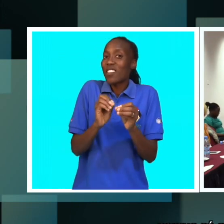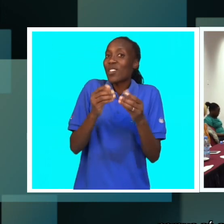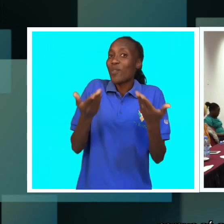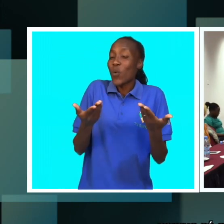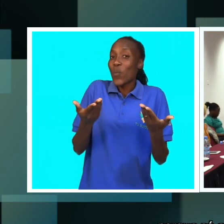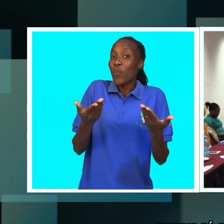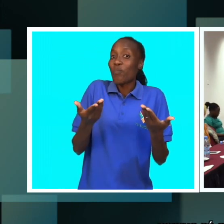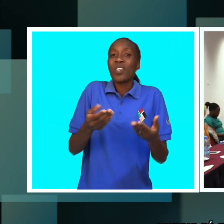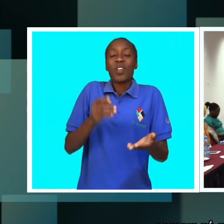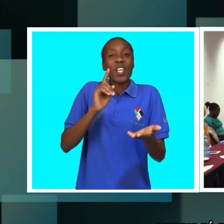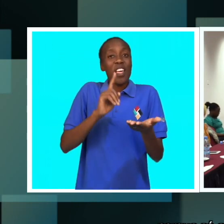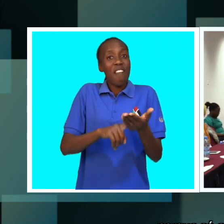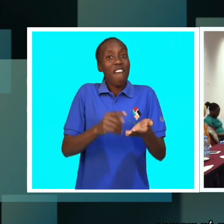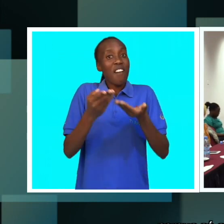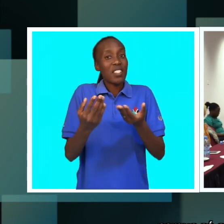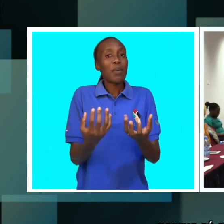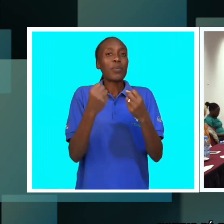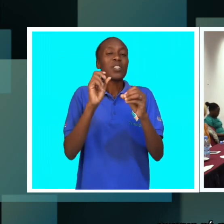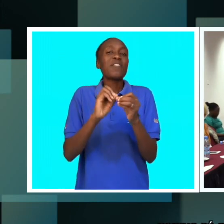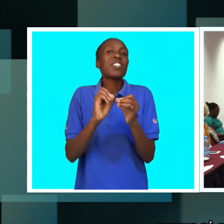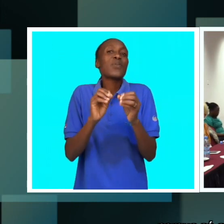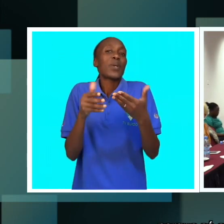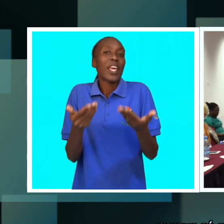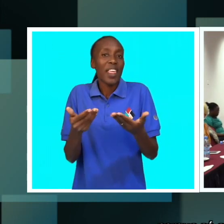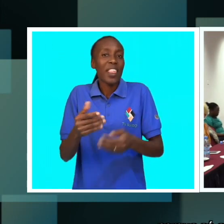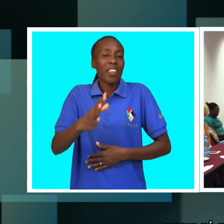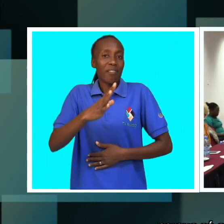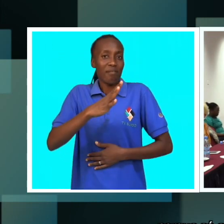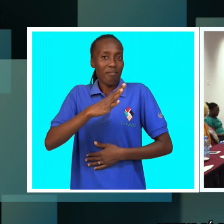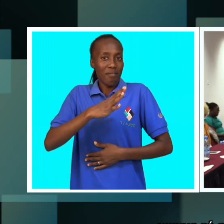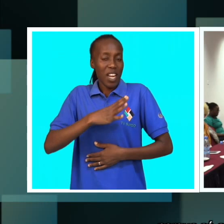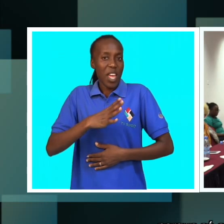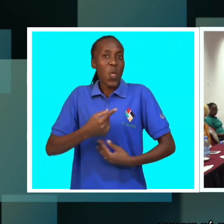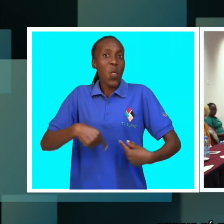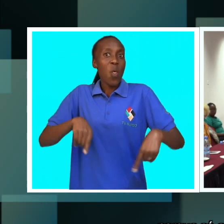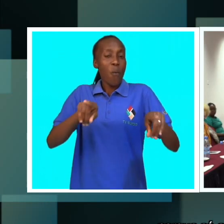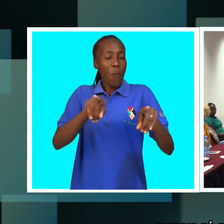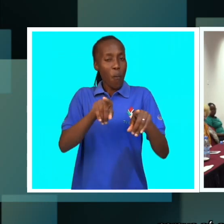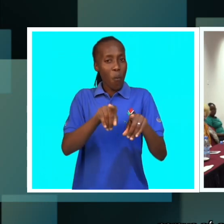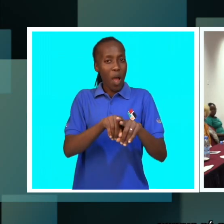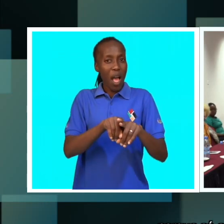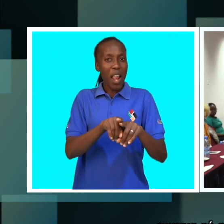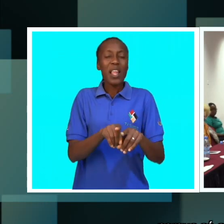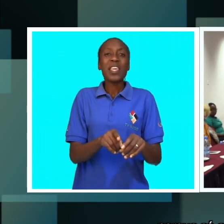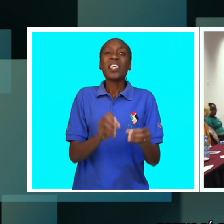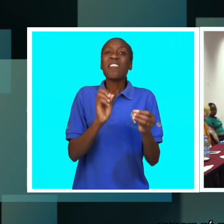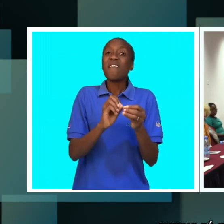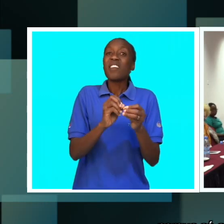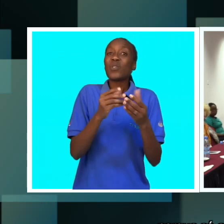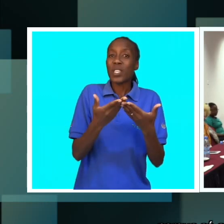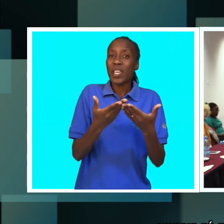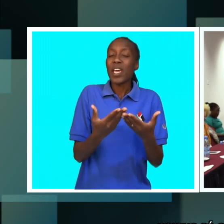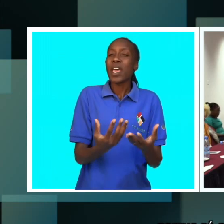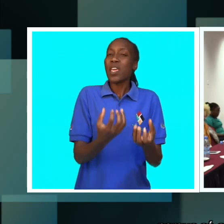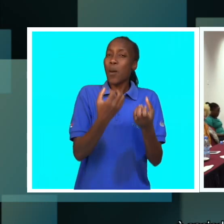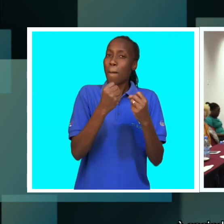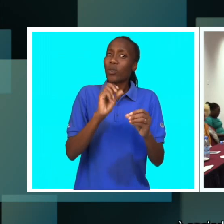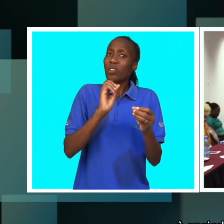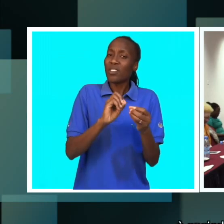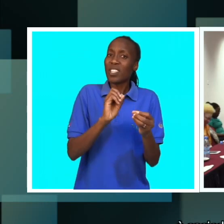porque só assim é possível termos esses momentos que muito fazem